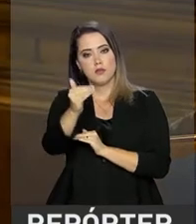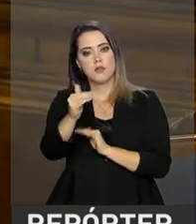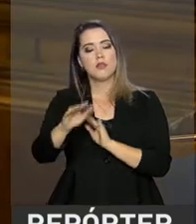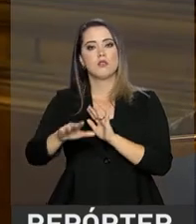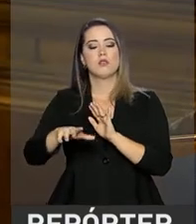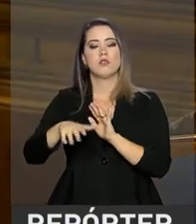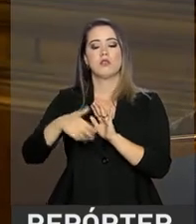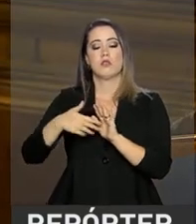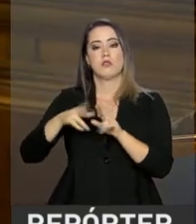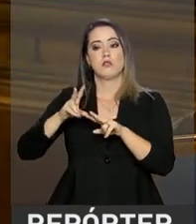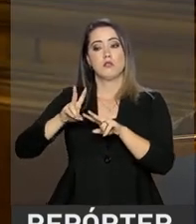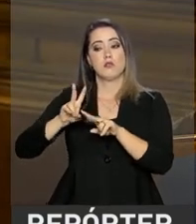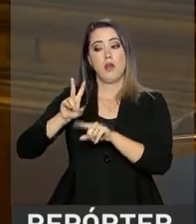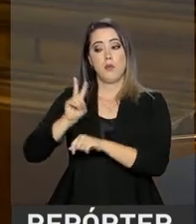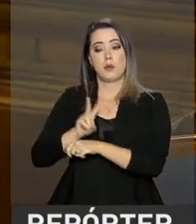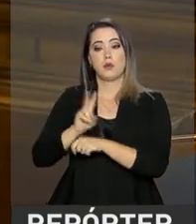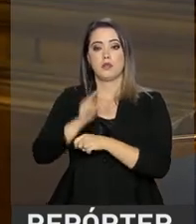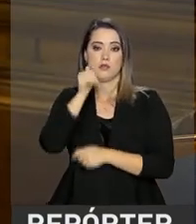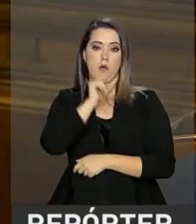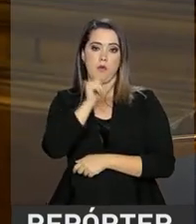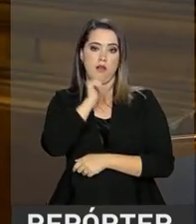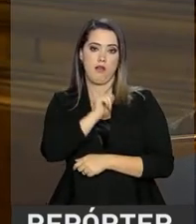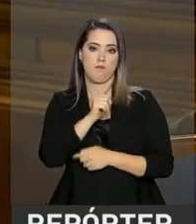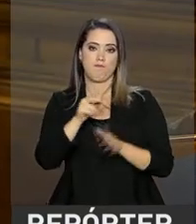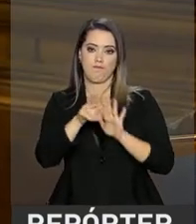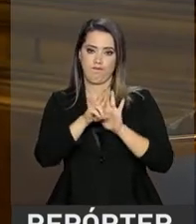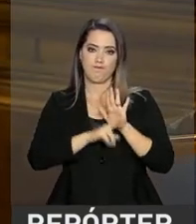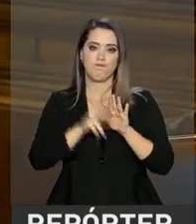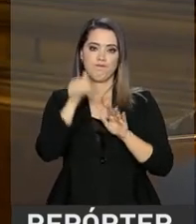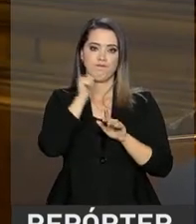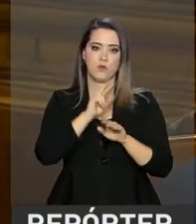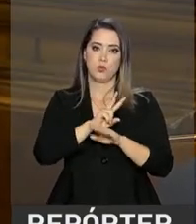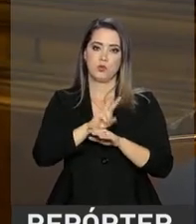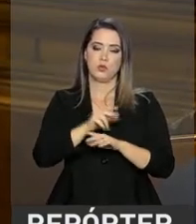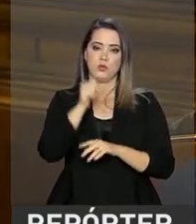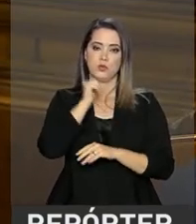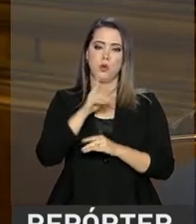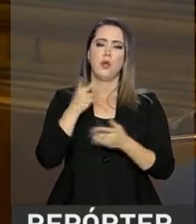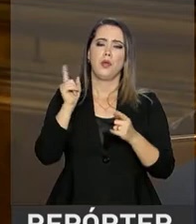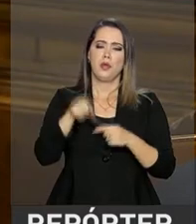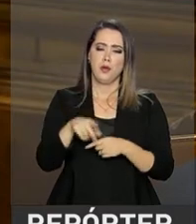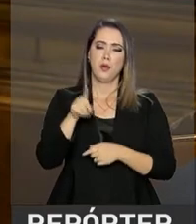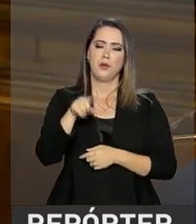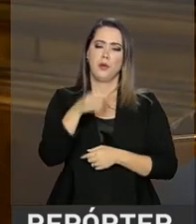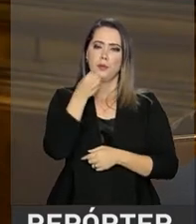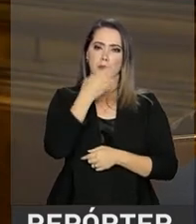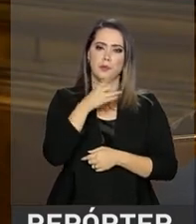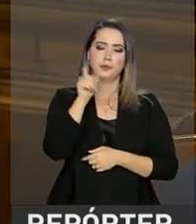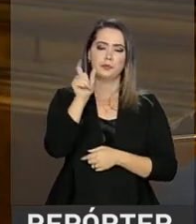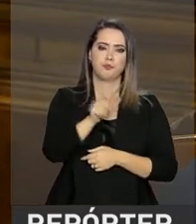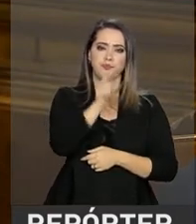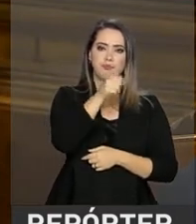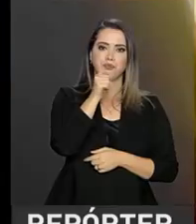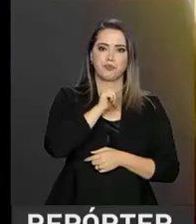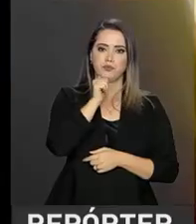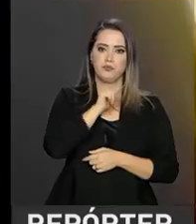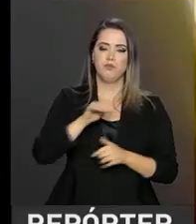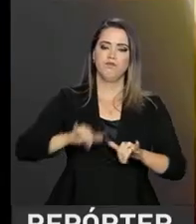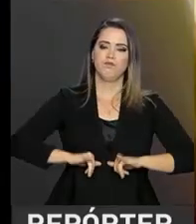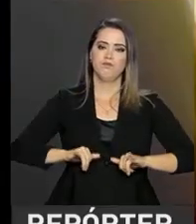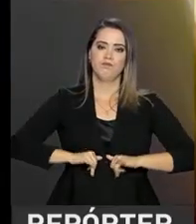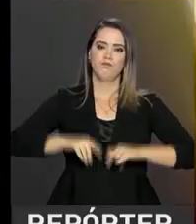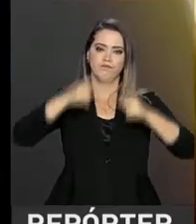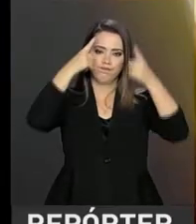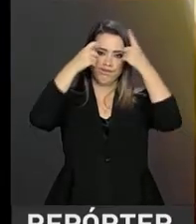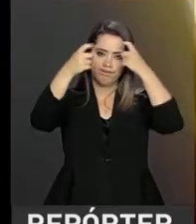e isso servirá assim no uma proteção maior para as mulheres sofrem de violência para